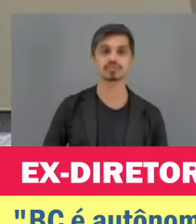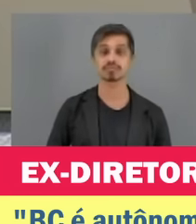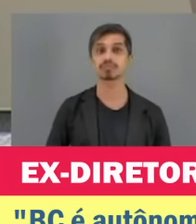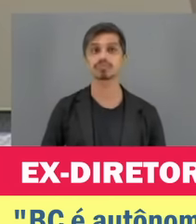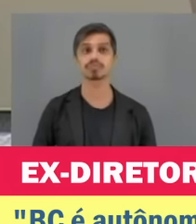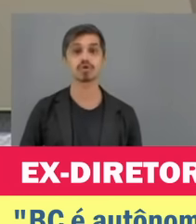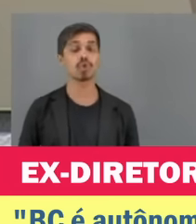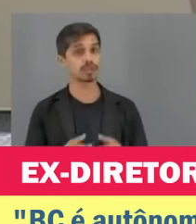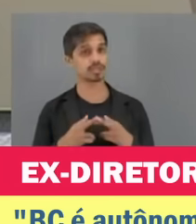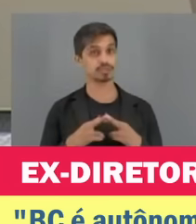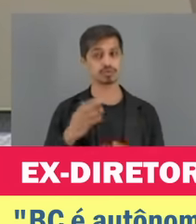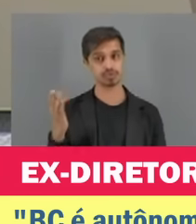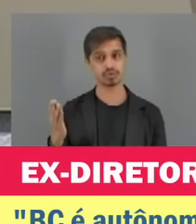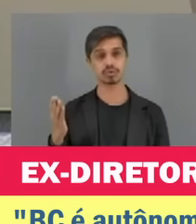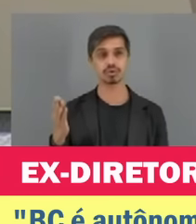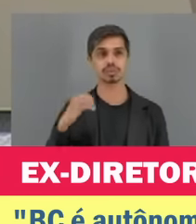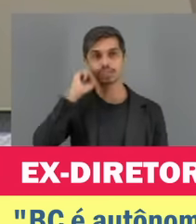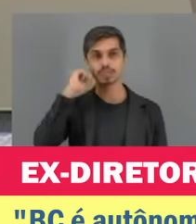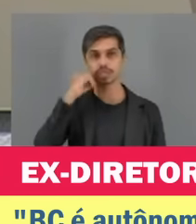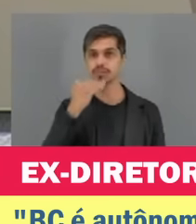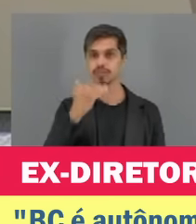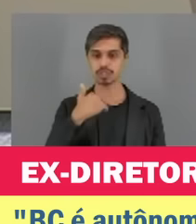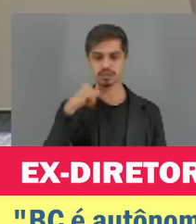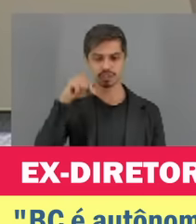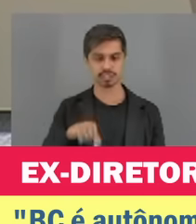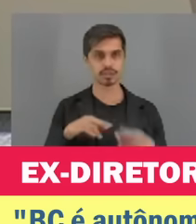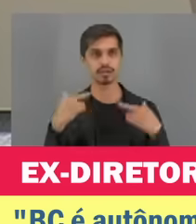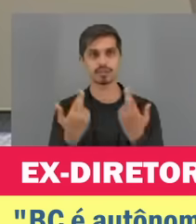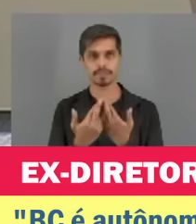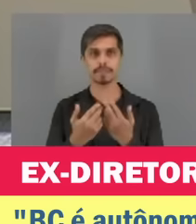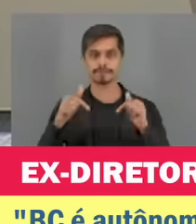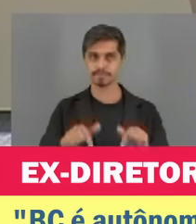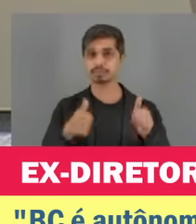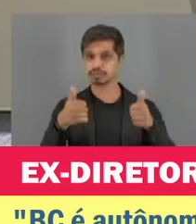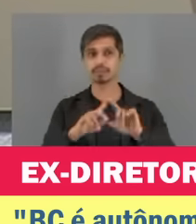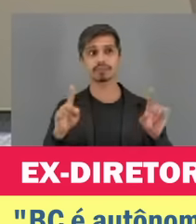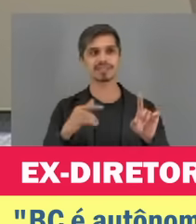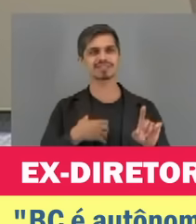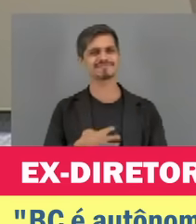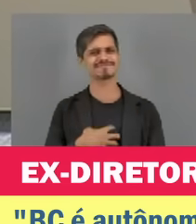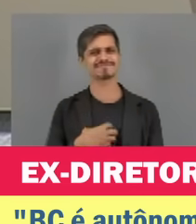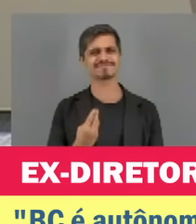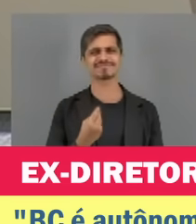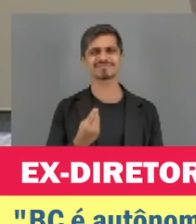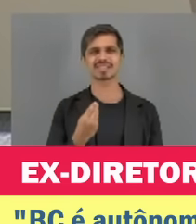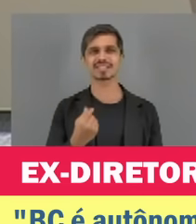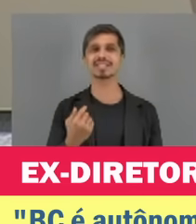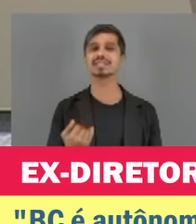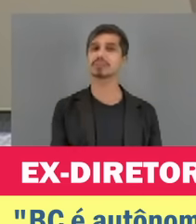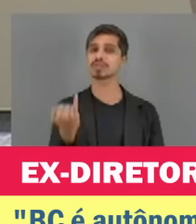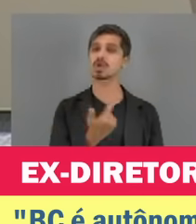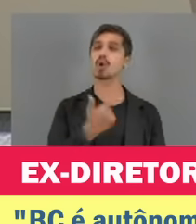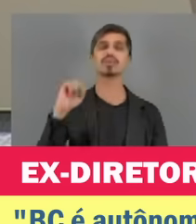o requerimento do senador para trazer aqui essa audiência, mas eu fico com a sensação, senador, que seria importante convocar